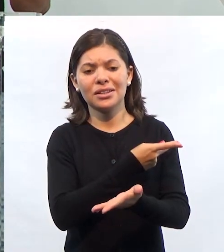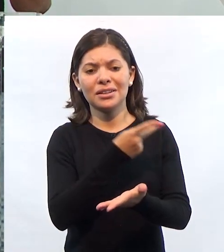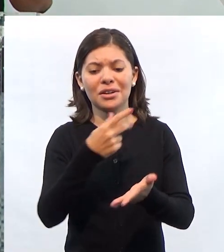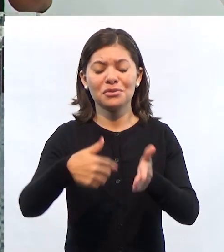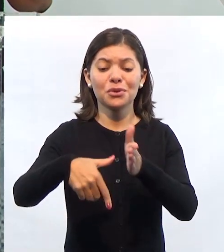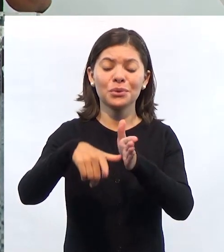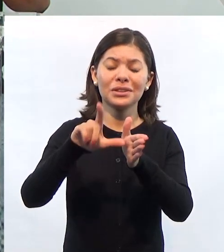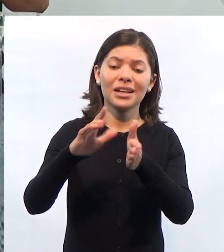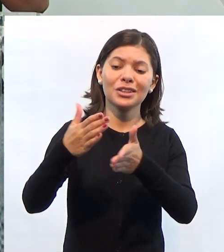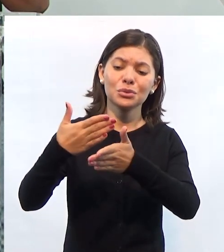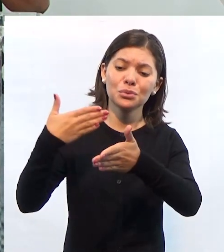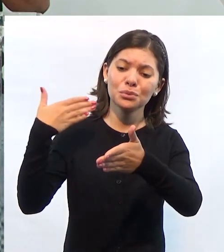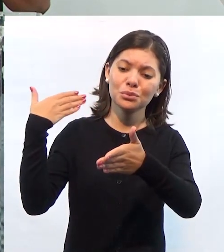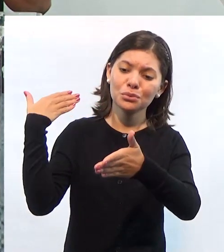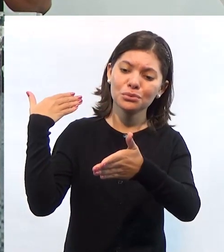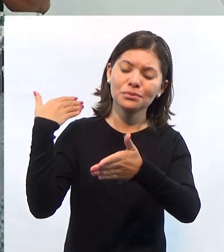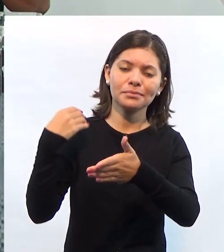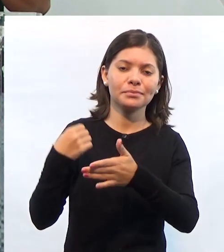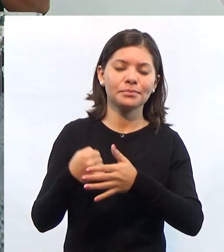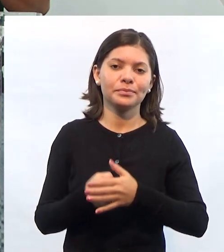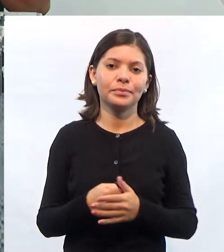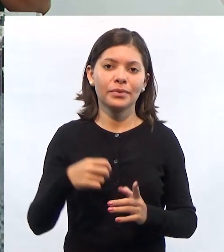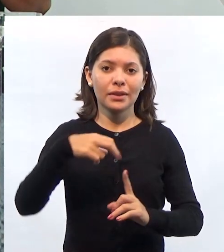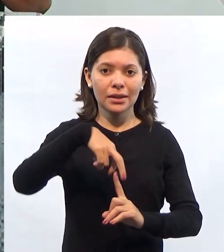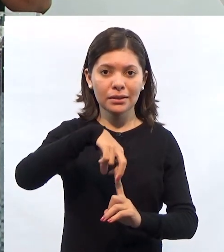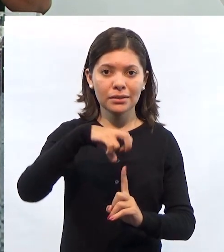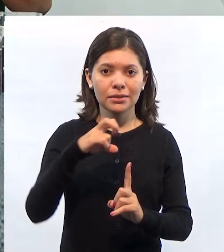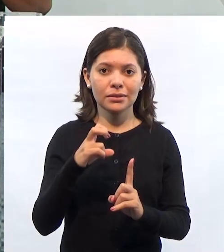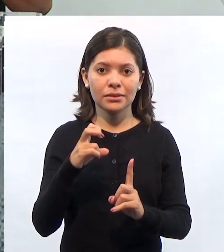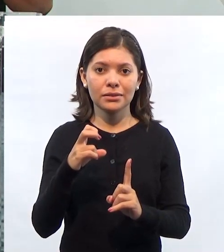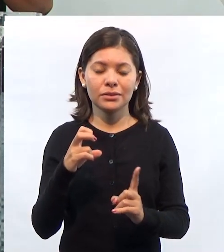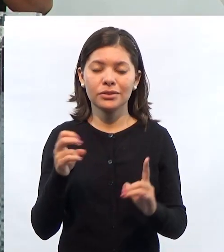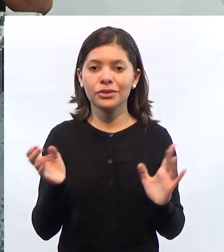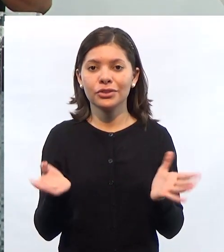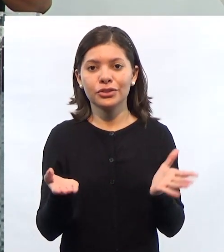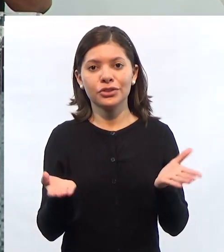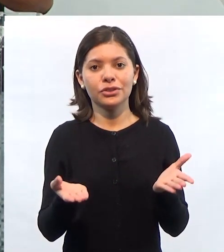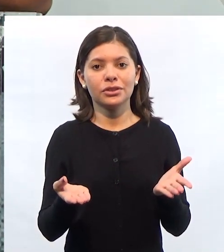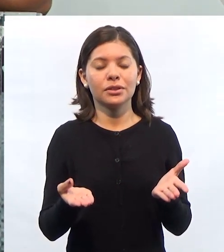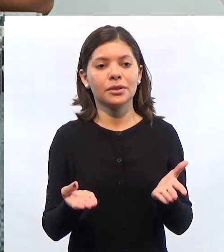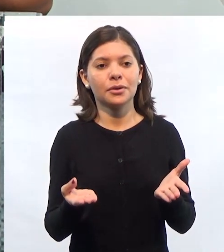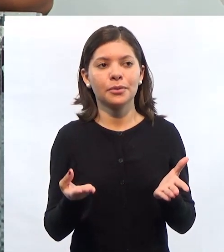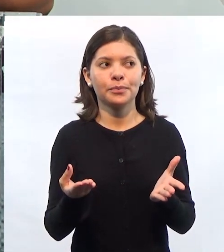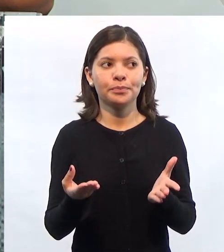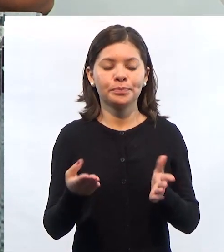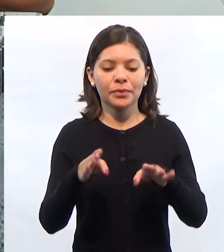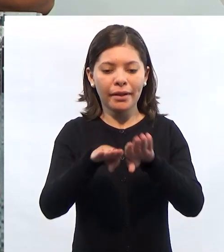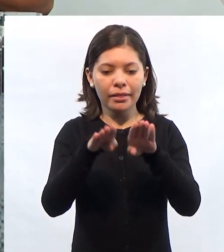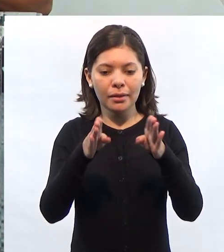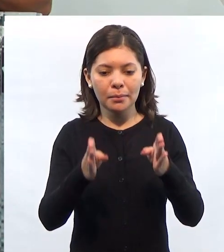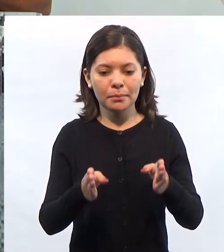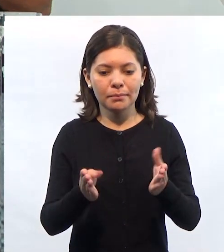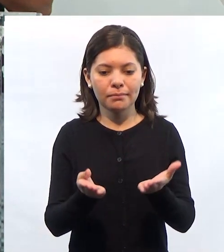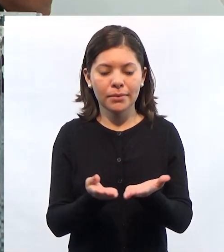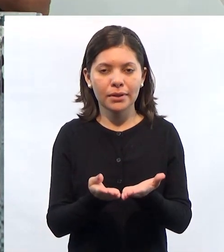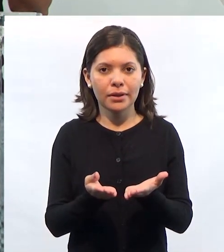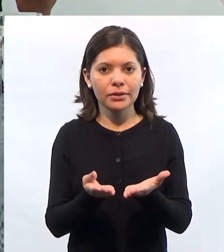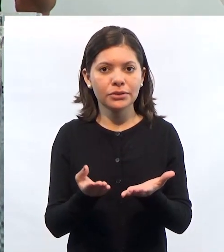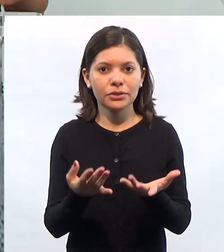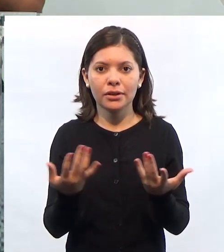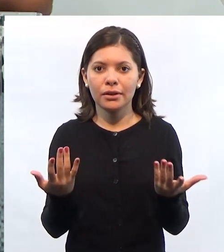refrigerante que naquelas garrafas como ele já foi embalado não tem como